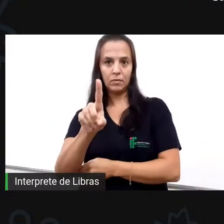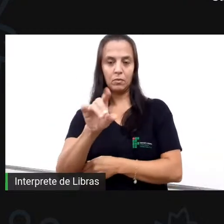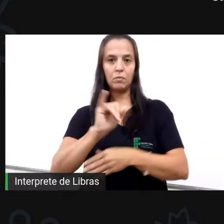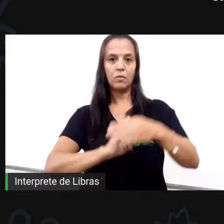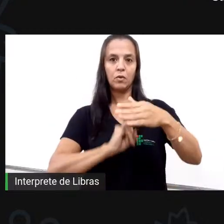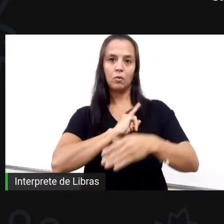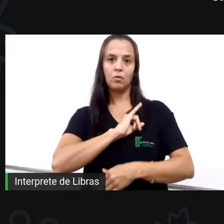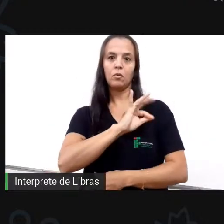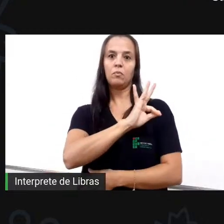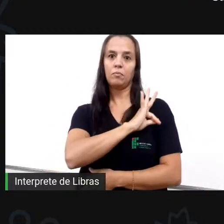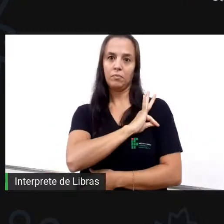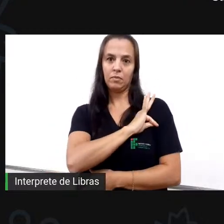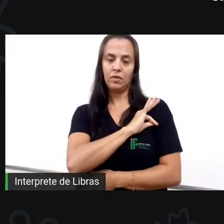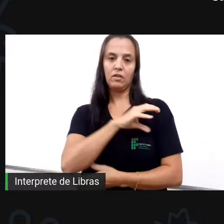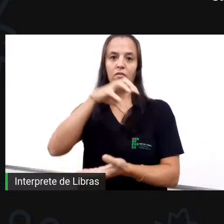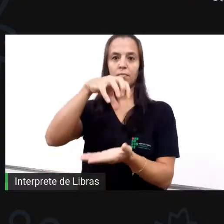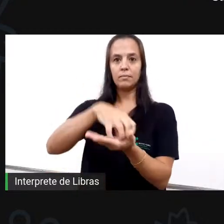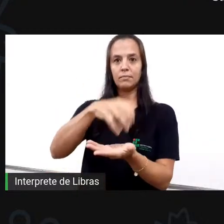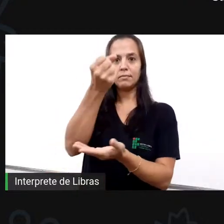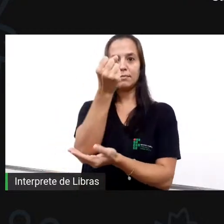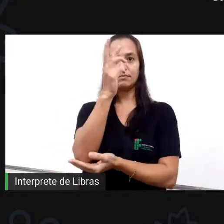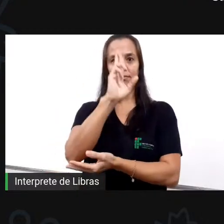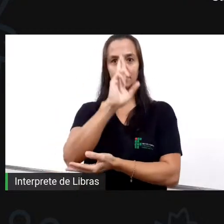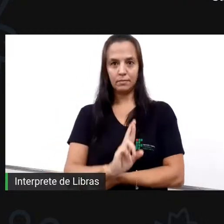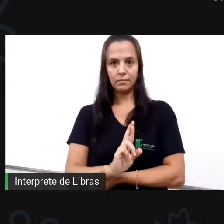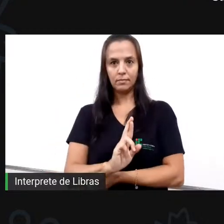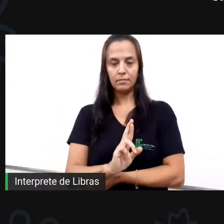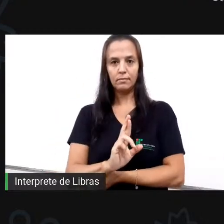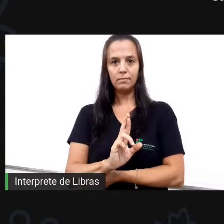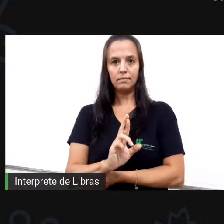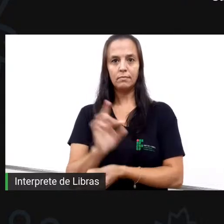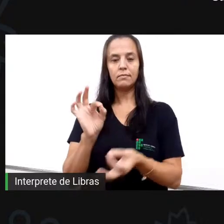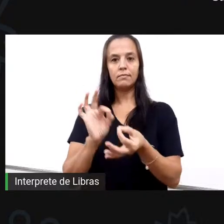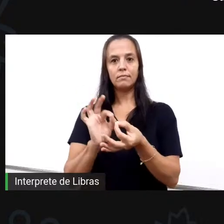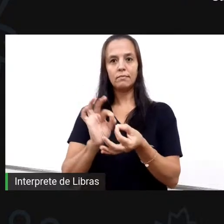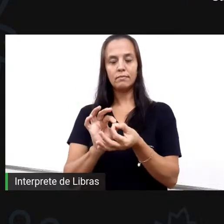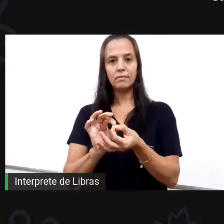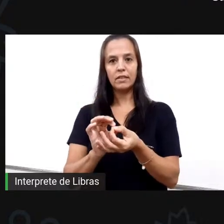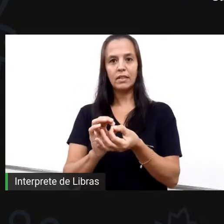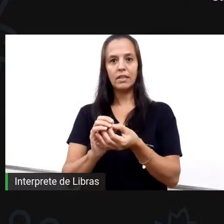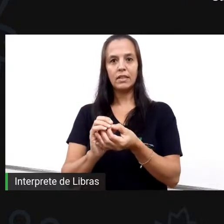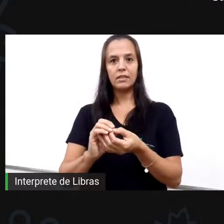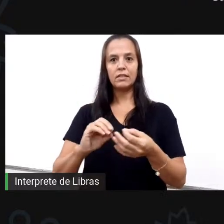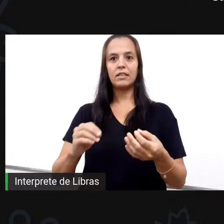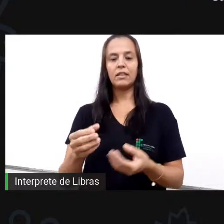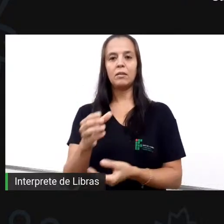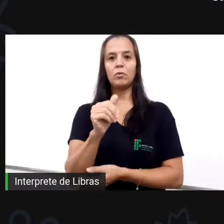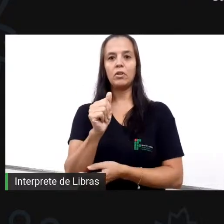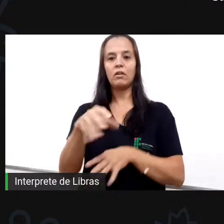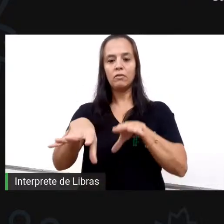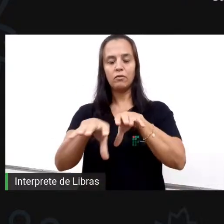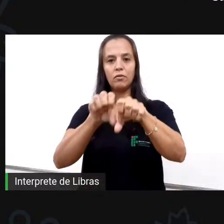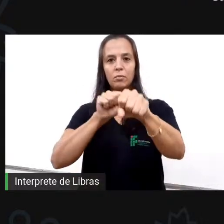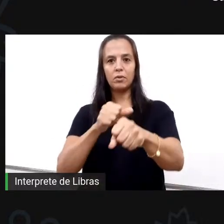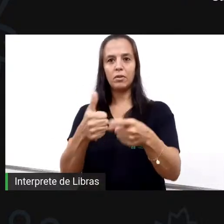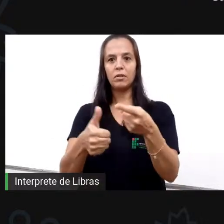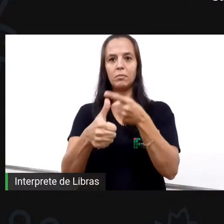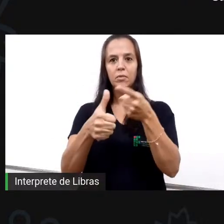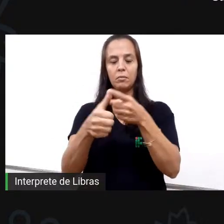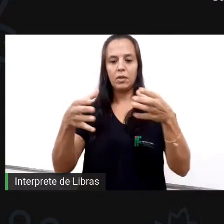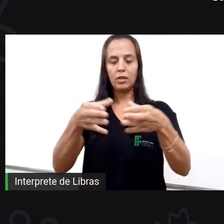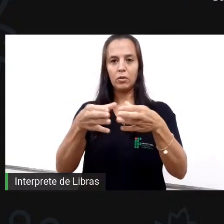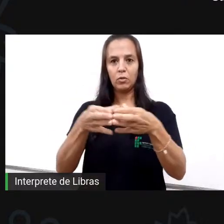Federal Farroupilha Campo Santa Rosa realiza a solenidade de formatura da primeira turma do